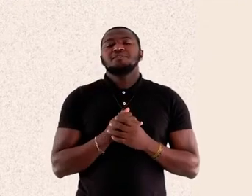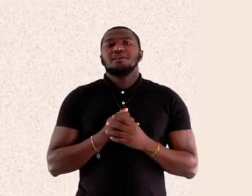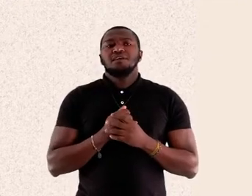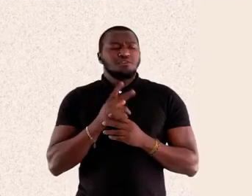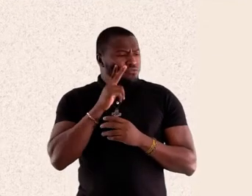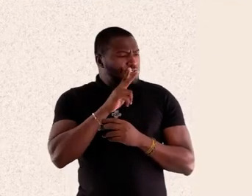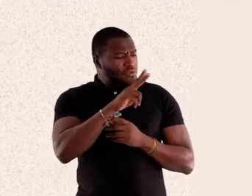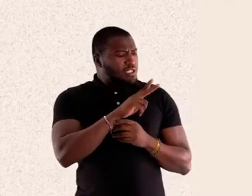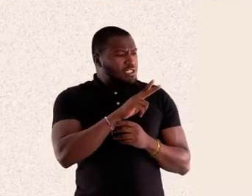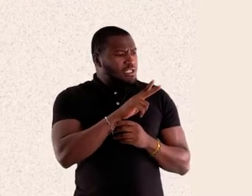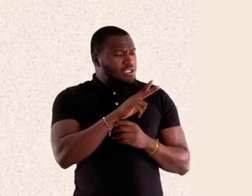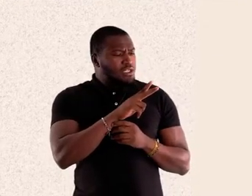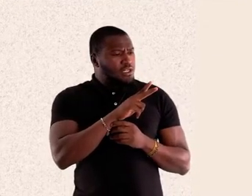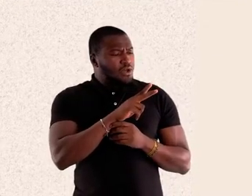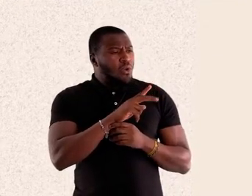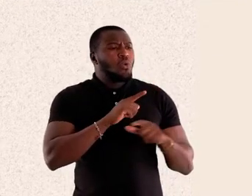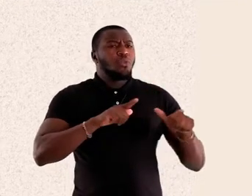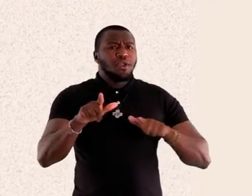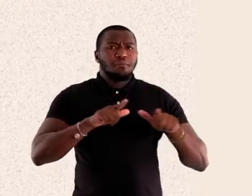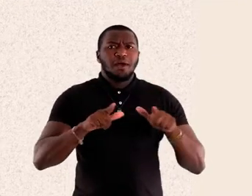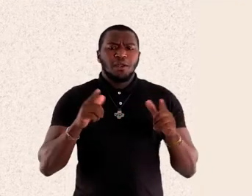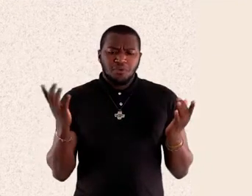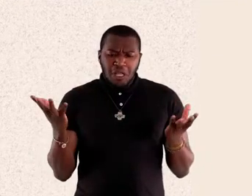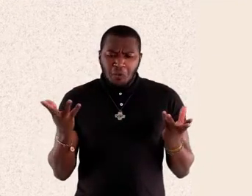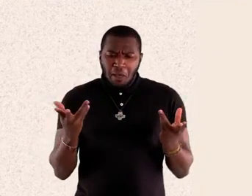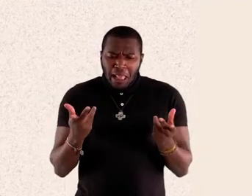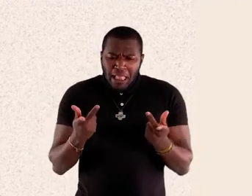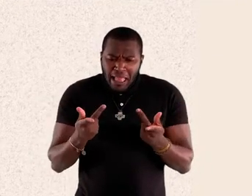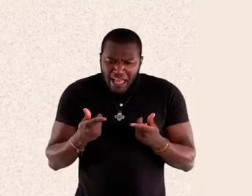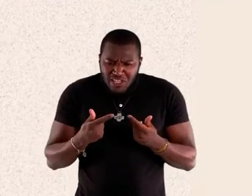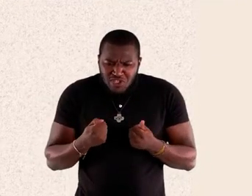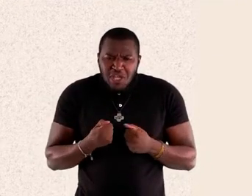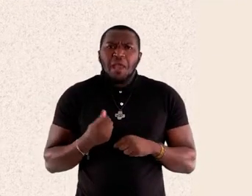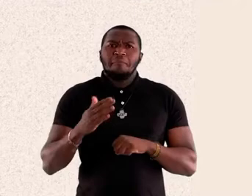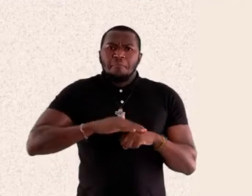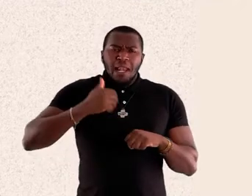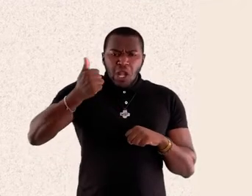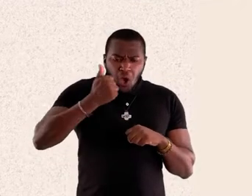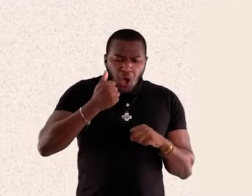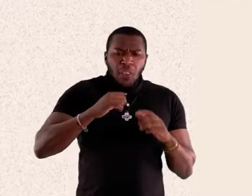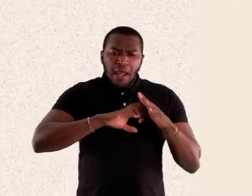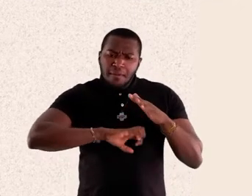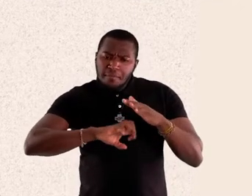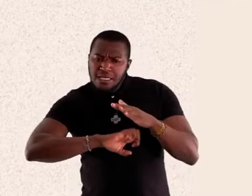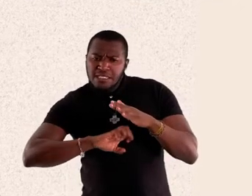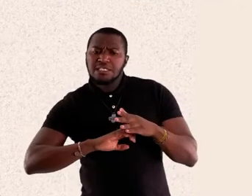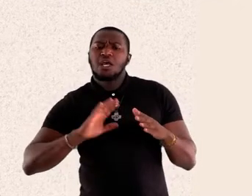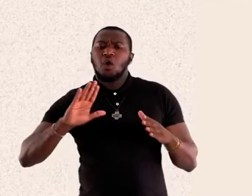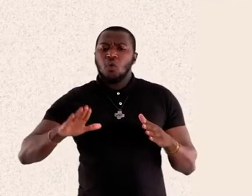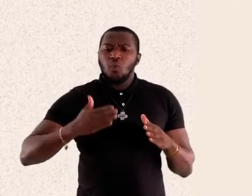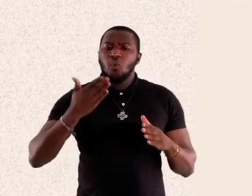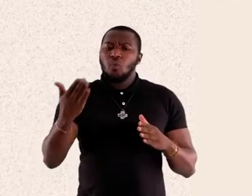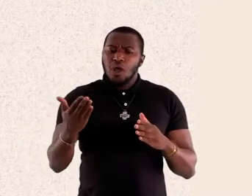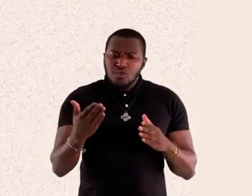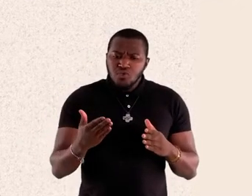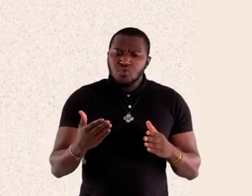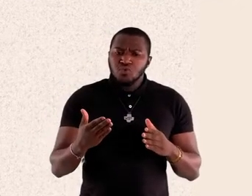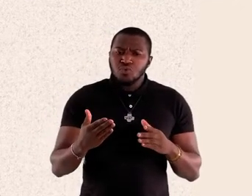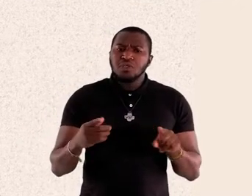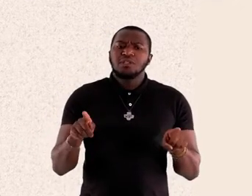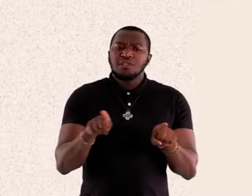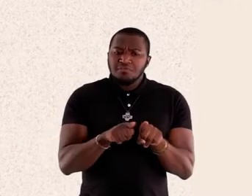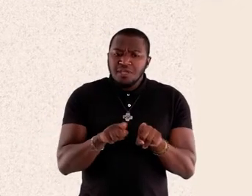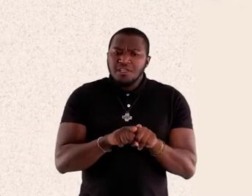verificou que a produtividade aumentou de uma determinada empresa aumento mais com o aumento da